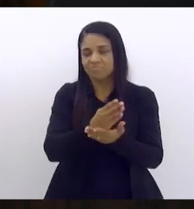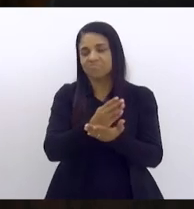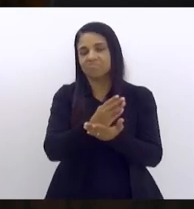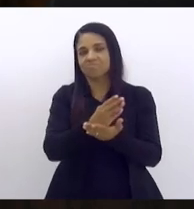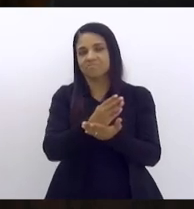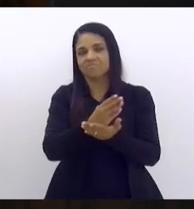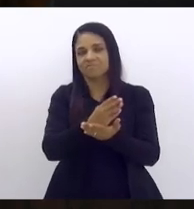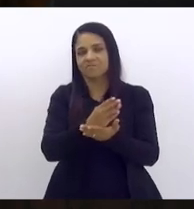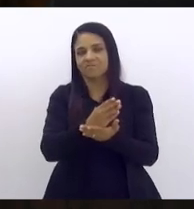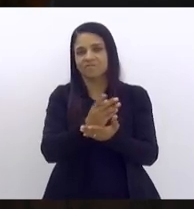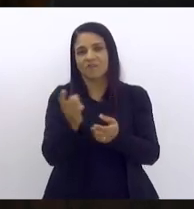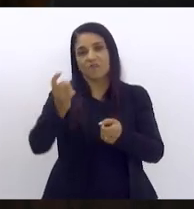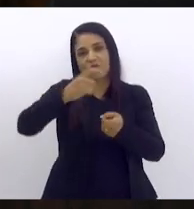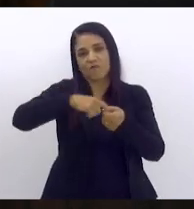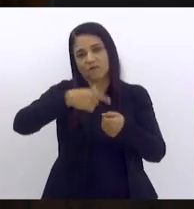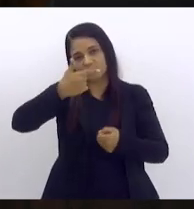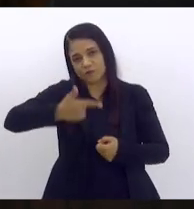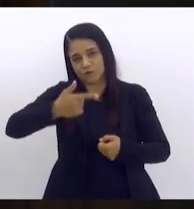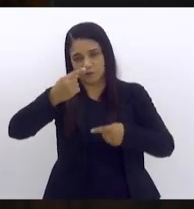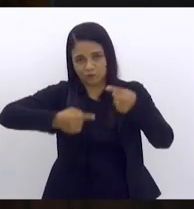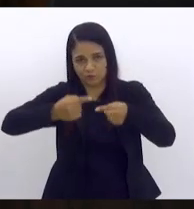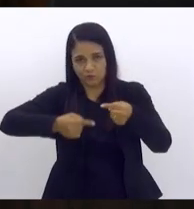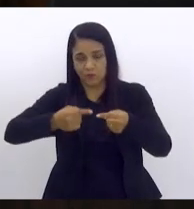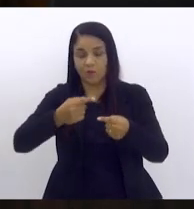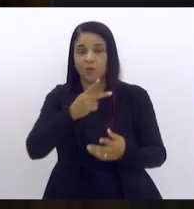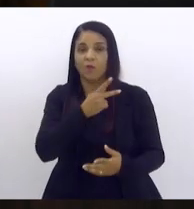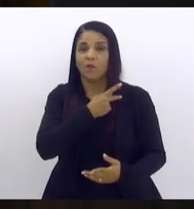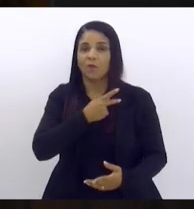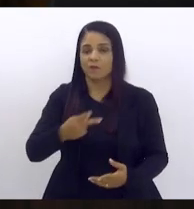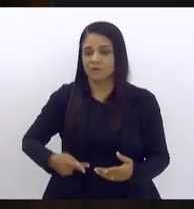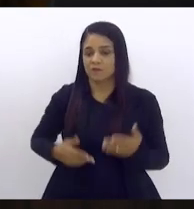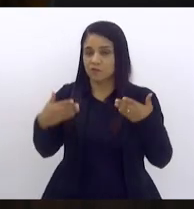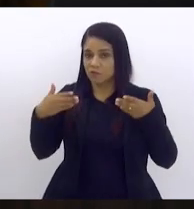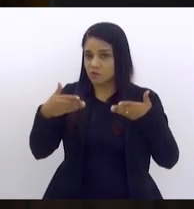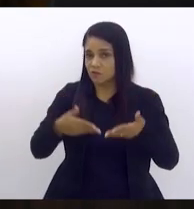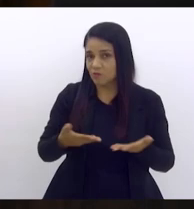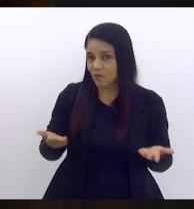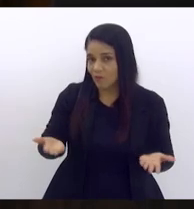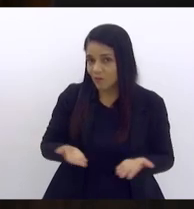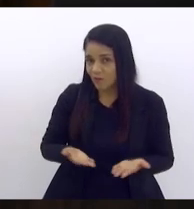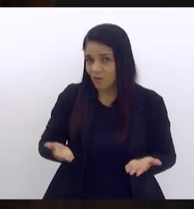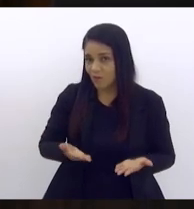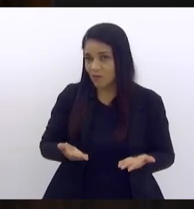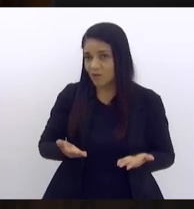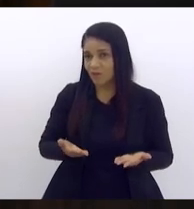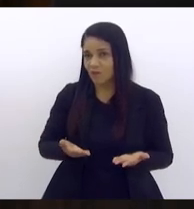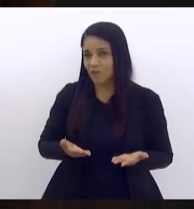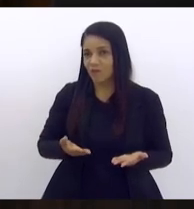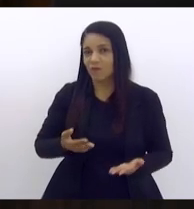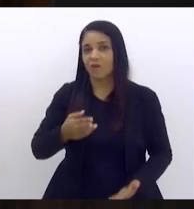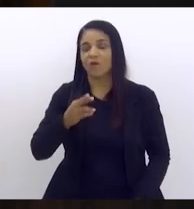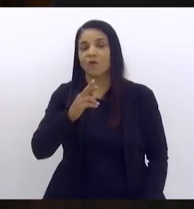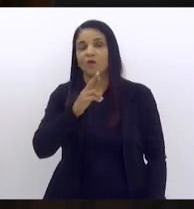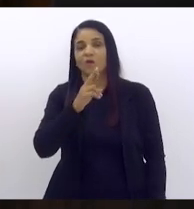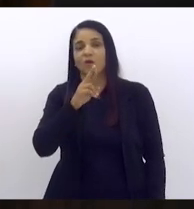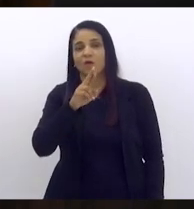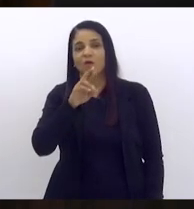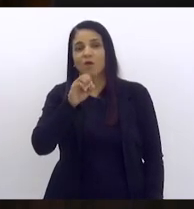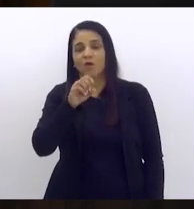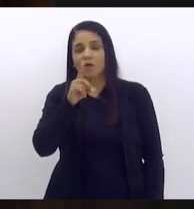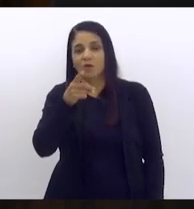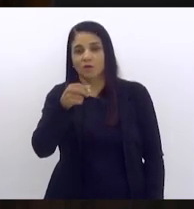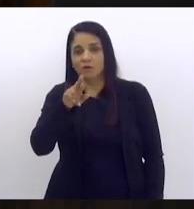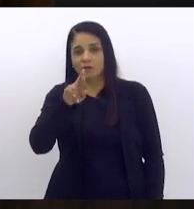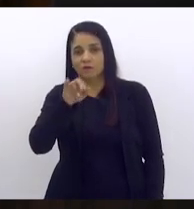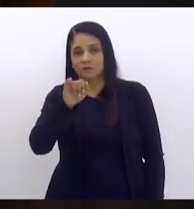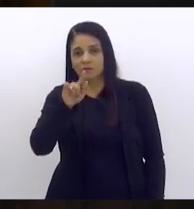vai retorna em segunda. O nosso presidente acabou de chegar aqui, o presidente Rodrigo Bacelar, e